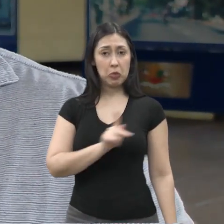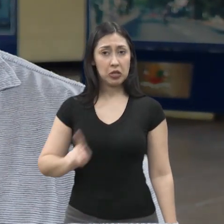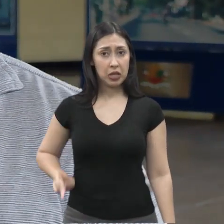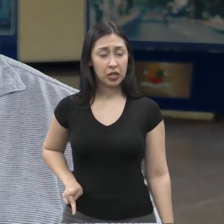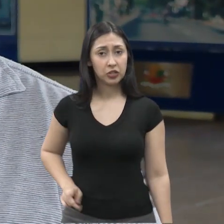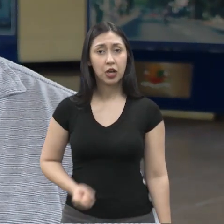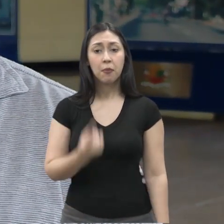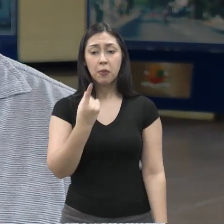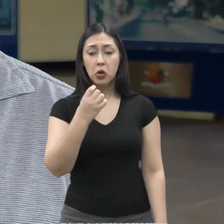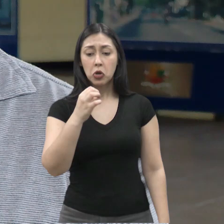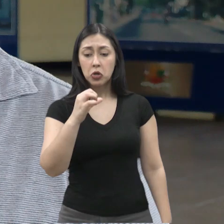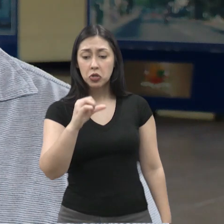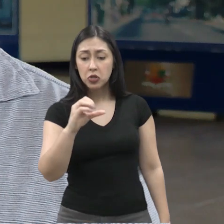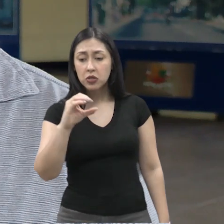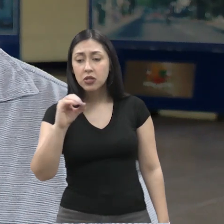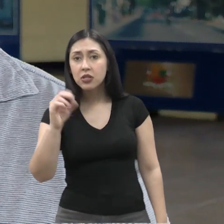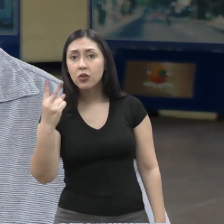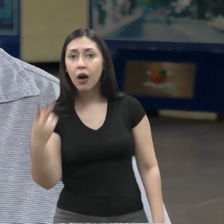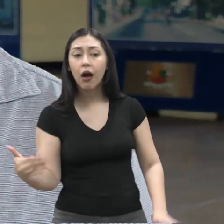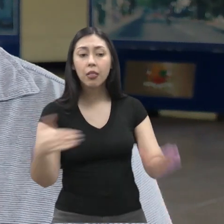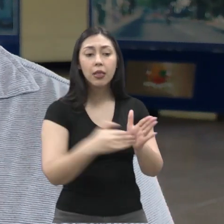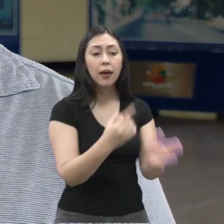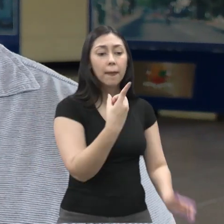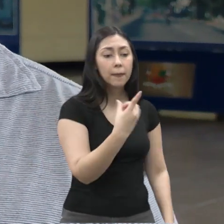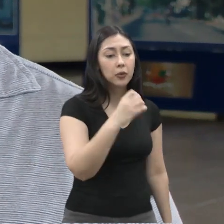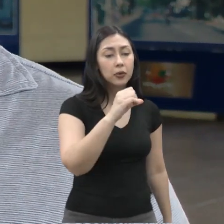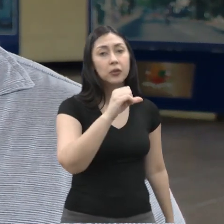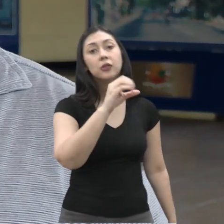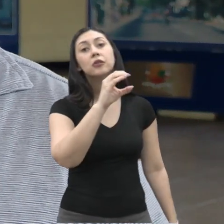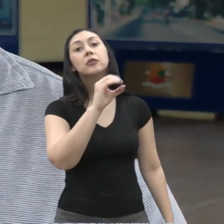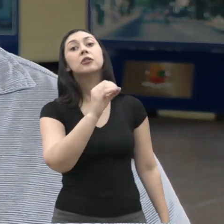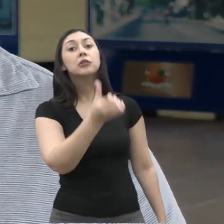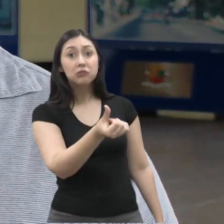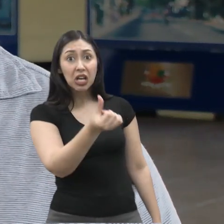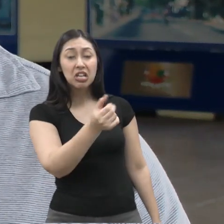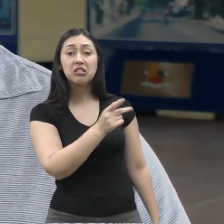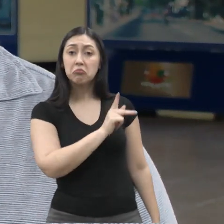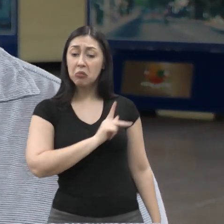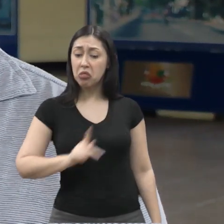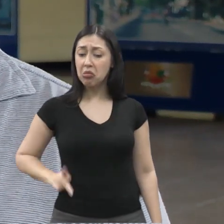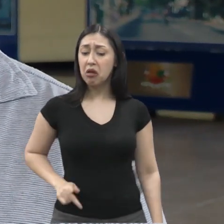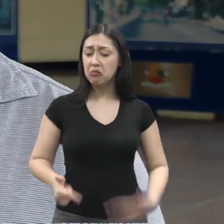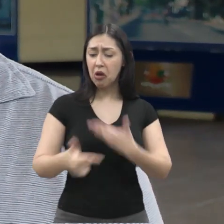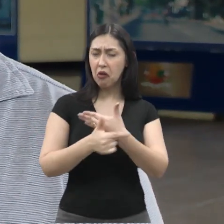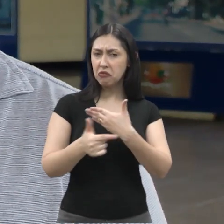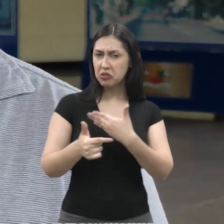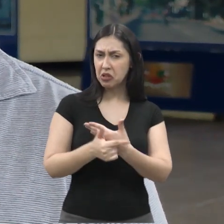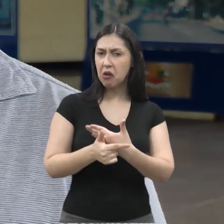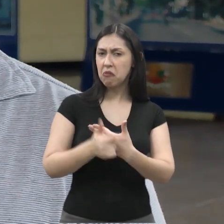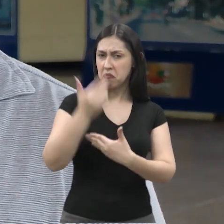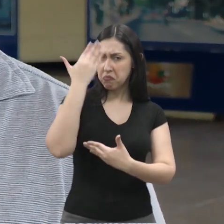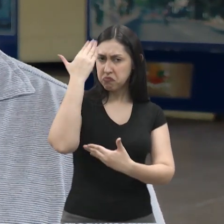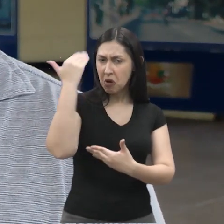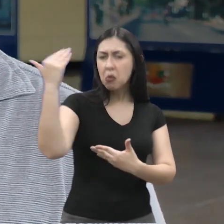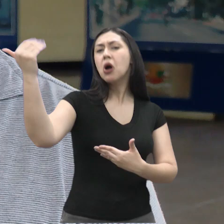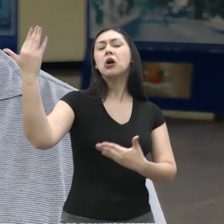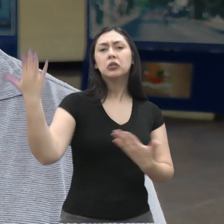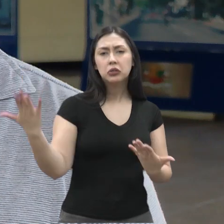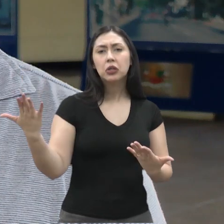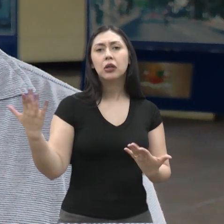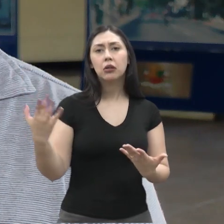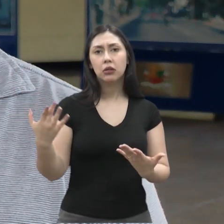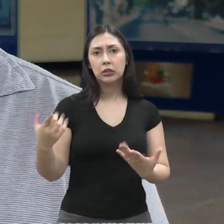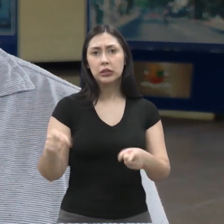República, né, a partir de 1902 até 1906, tem um papel destacado, né, o presidente no período da revolta da